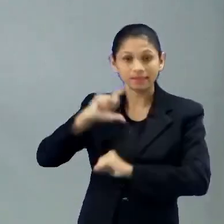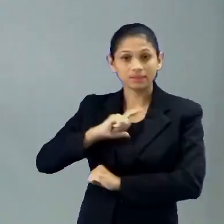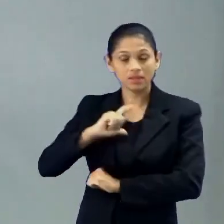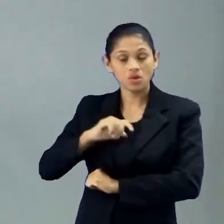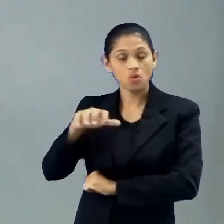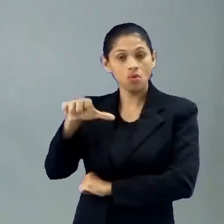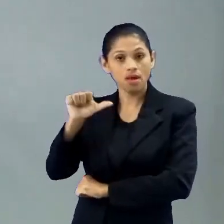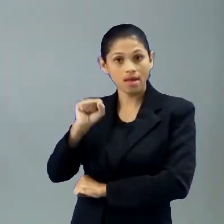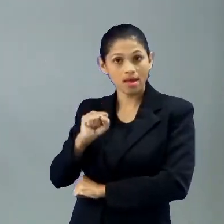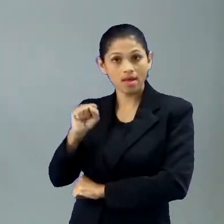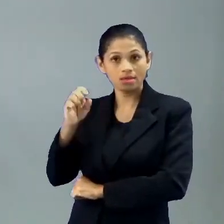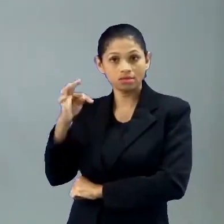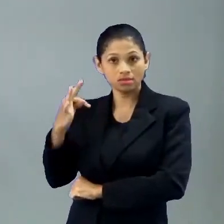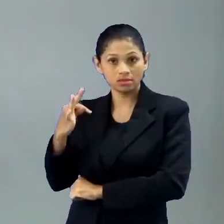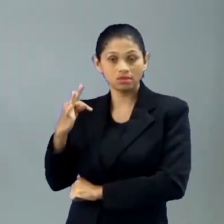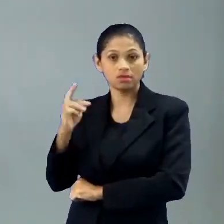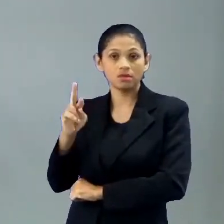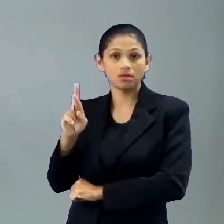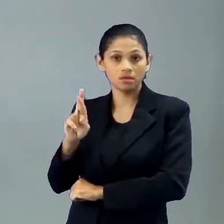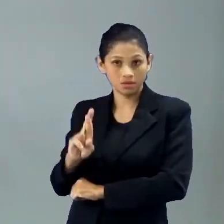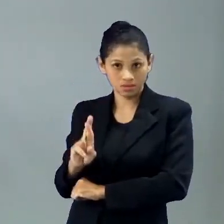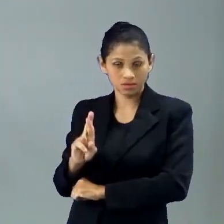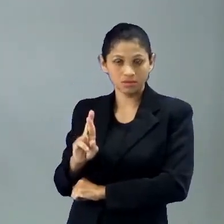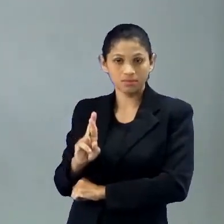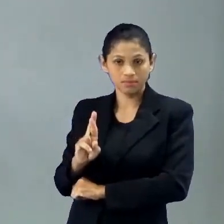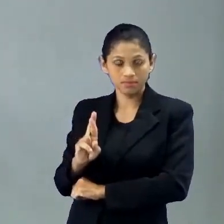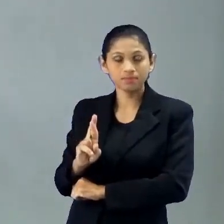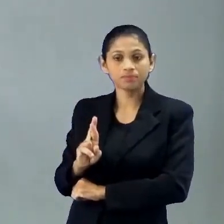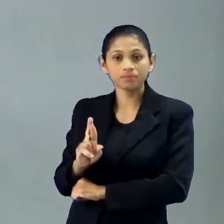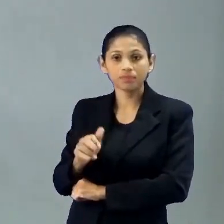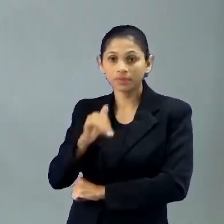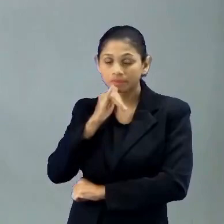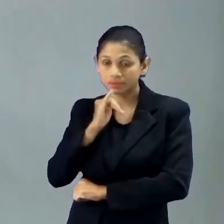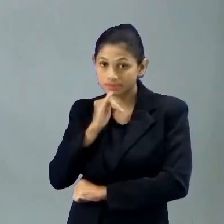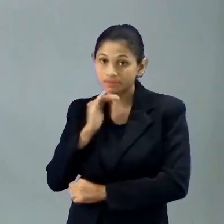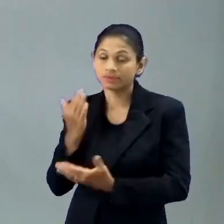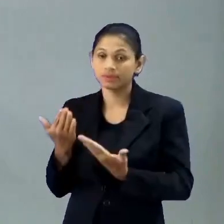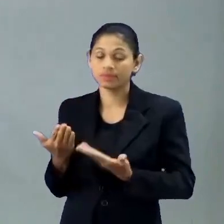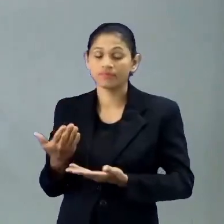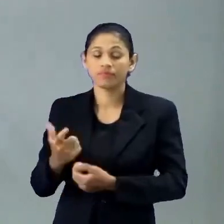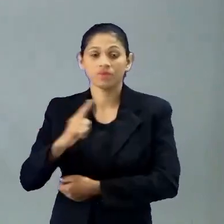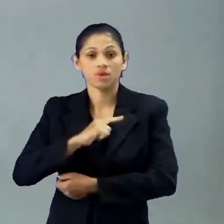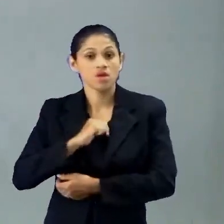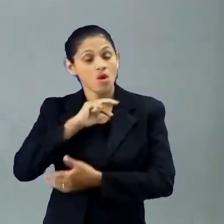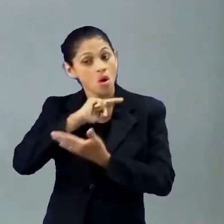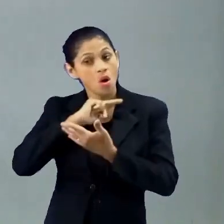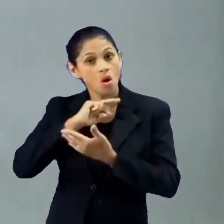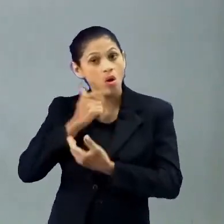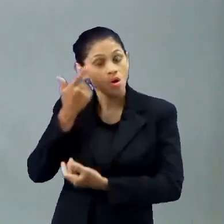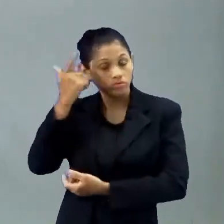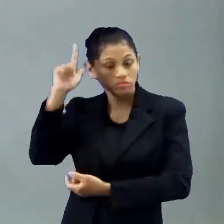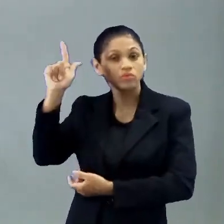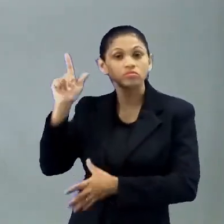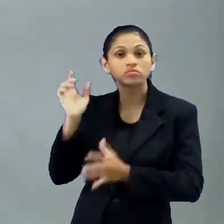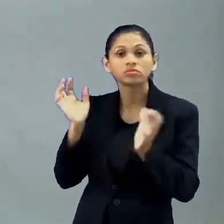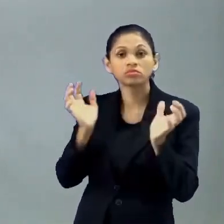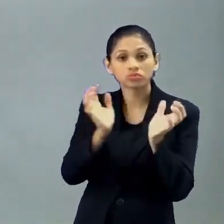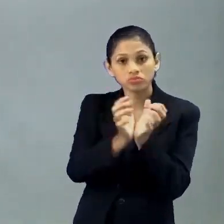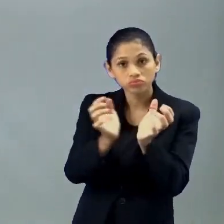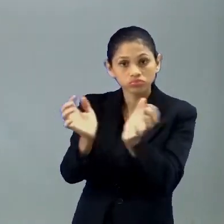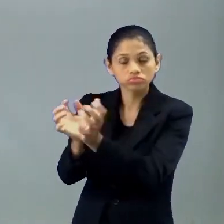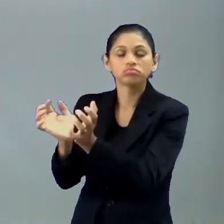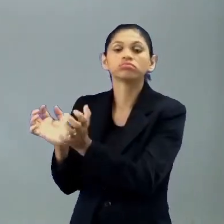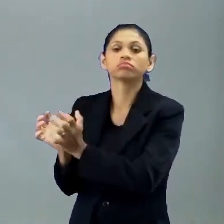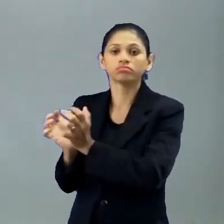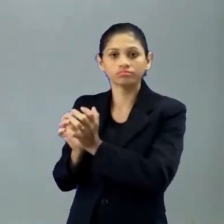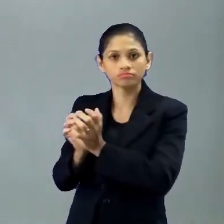trabalhadores rurais, né? Como exemplo, existem outras organizações, outros sindicatos que